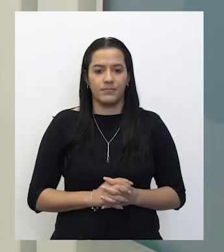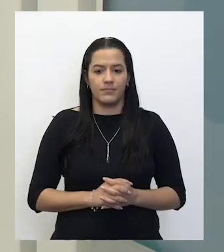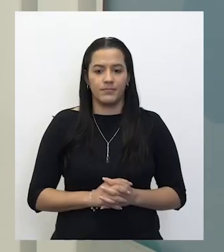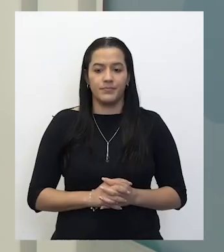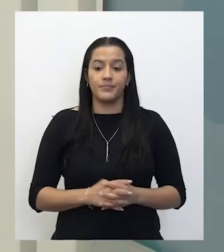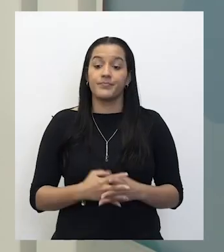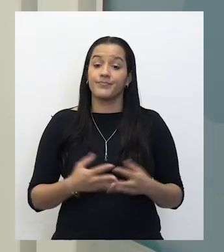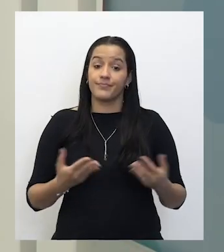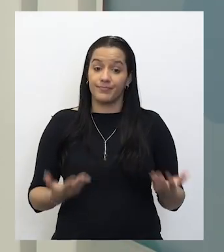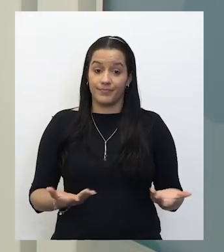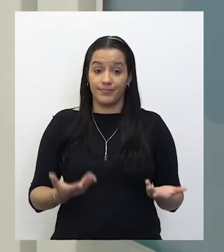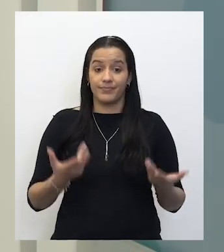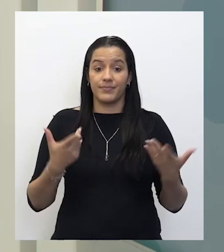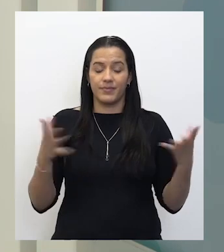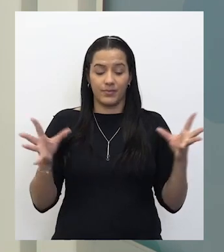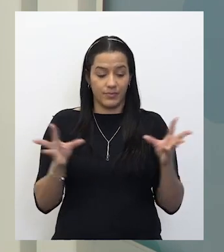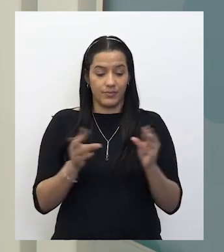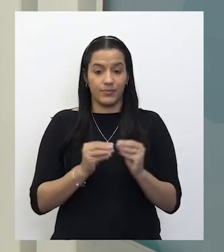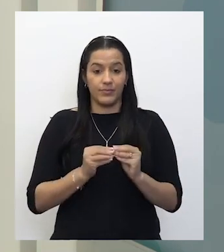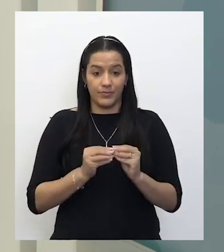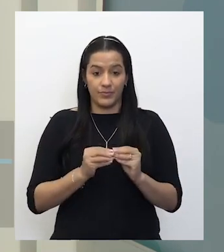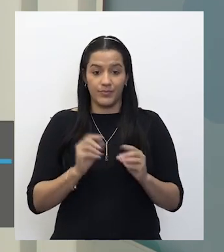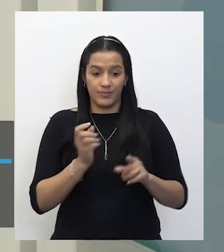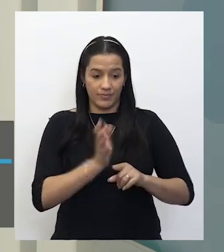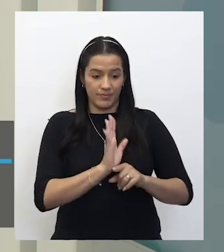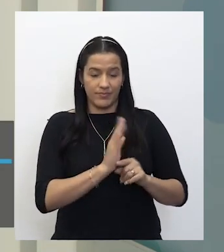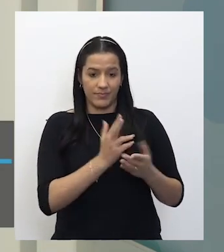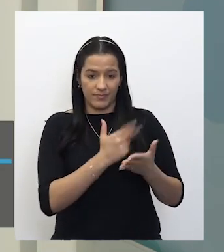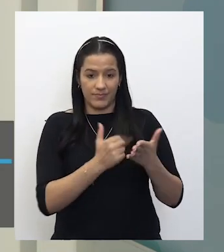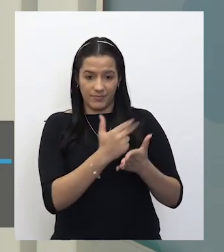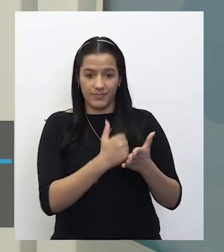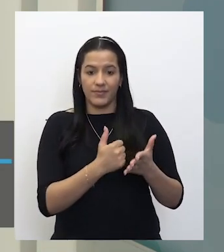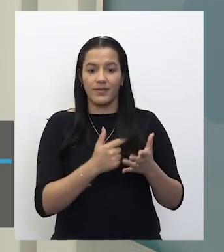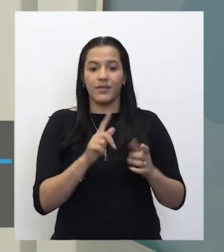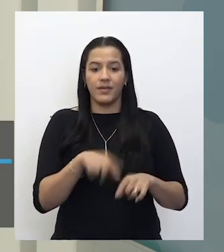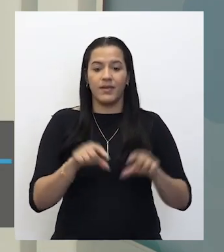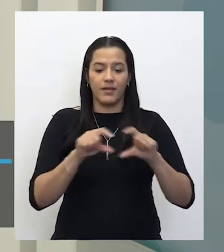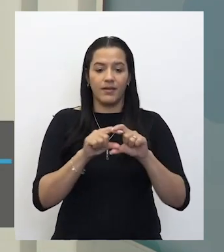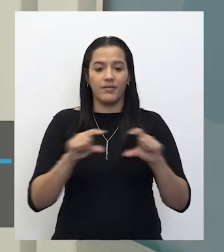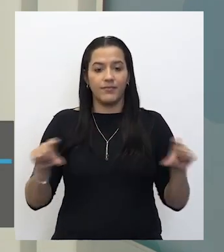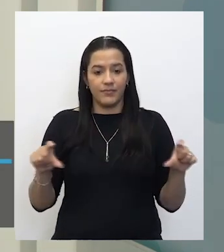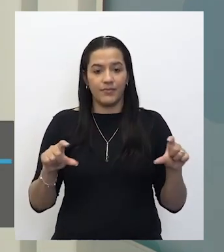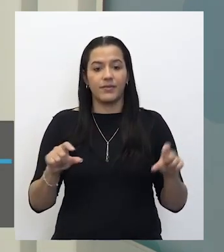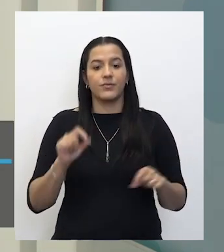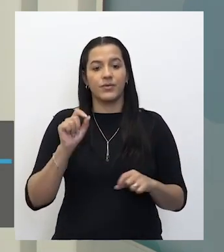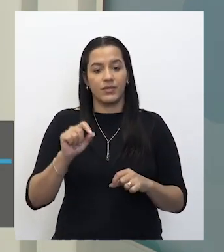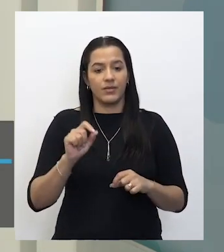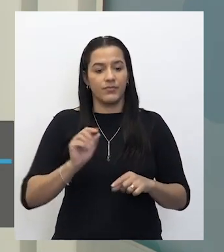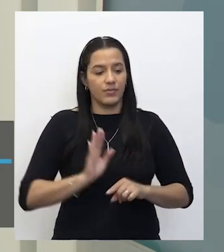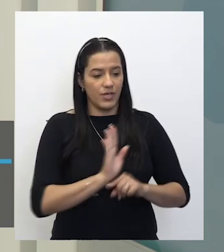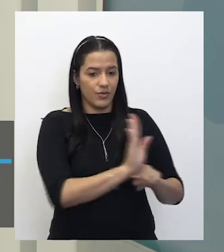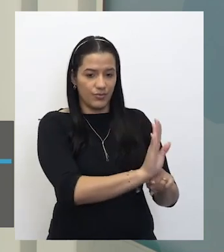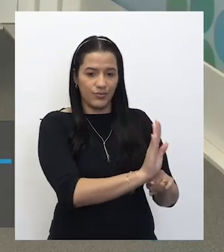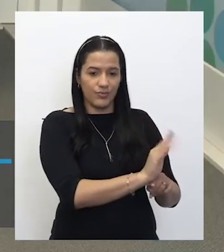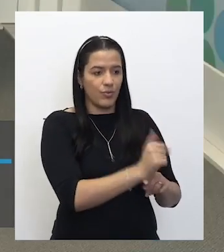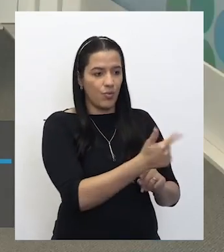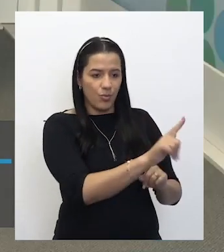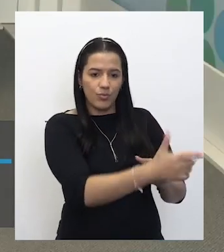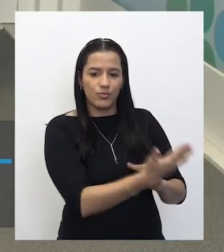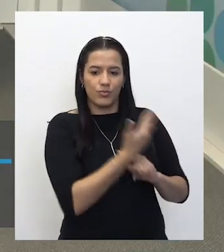Acho que a gente pode resumir essa animação com a famosa frase, gentileza gera gentileza, né, Sara?